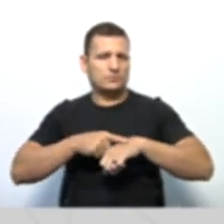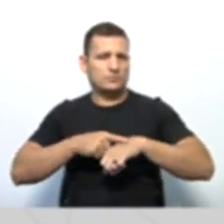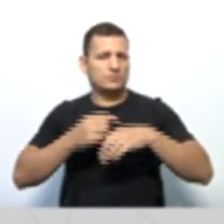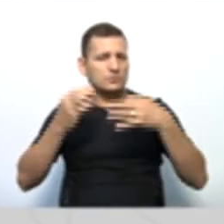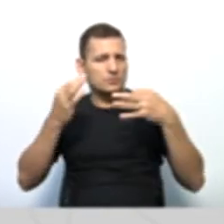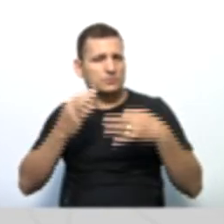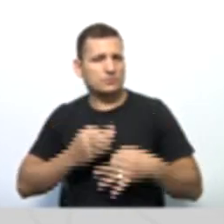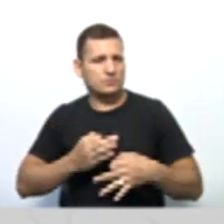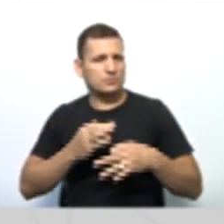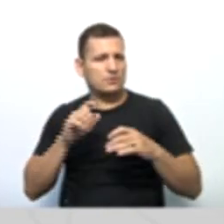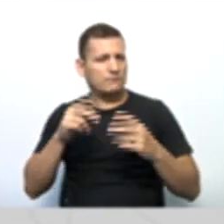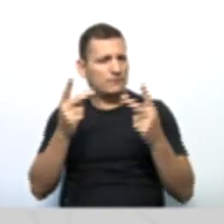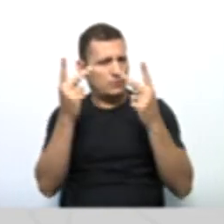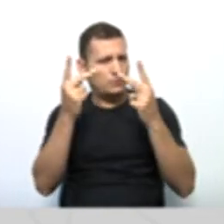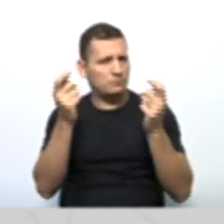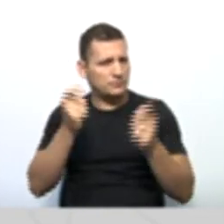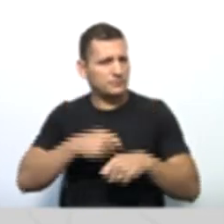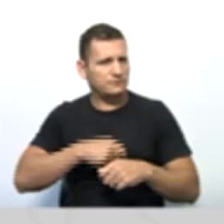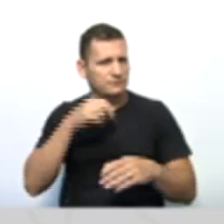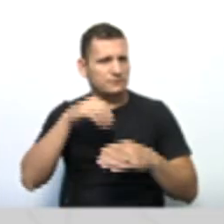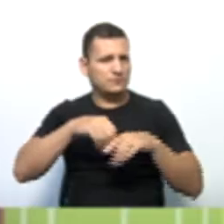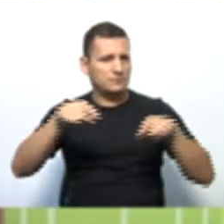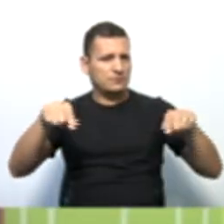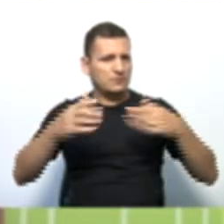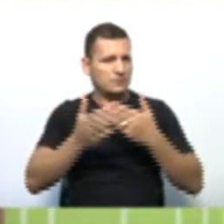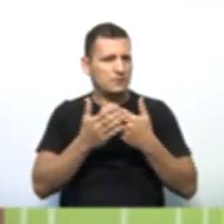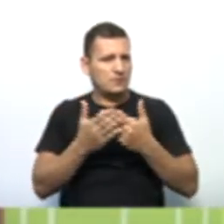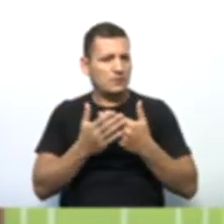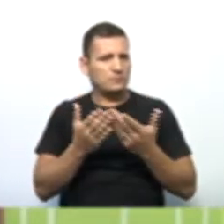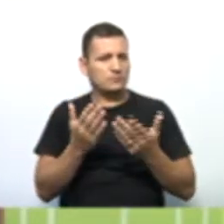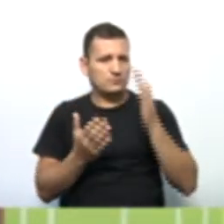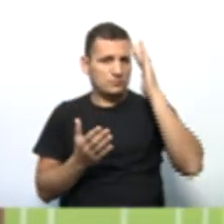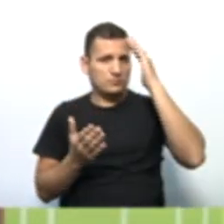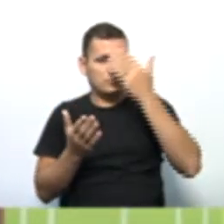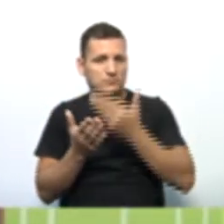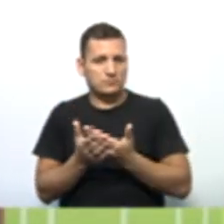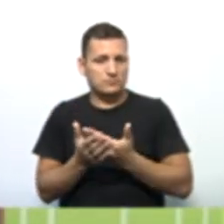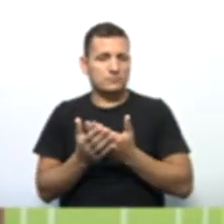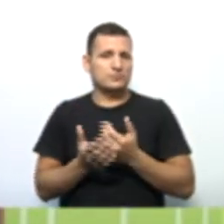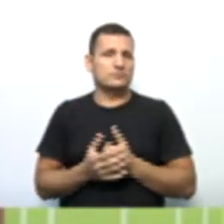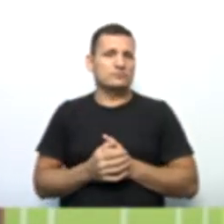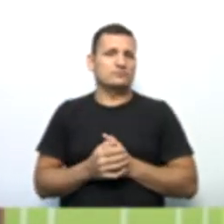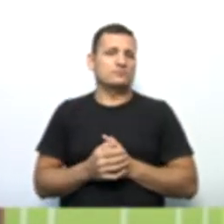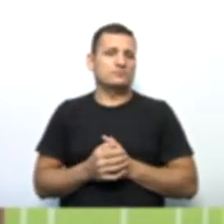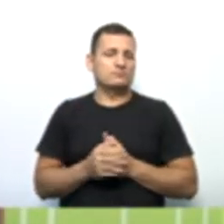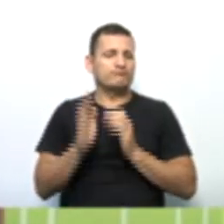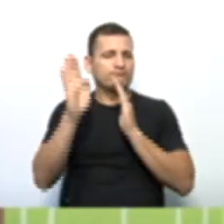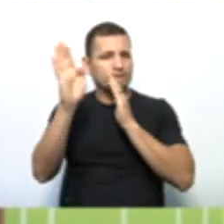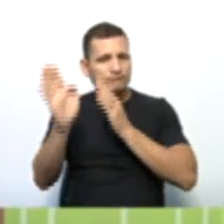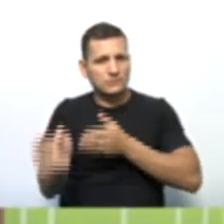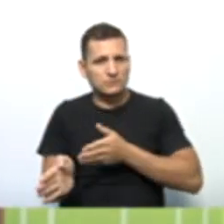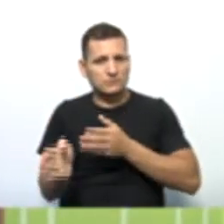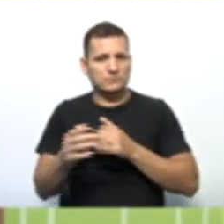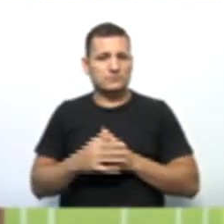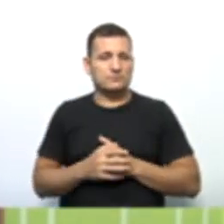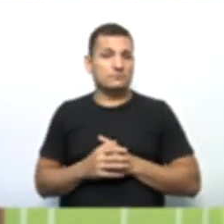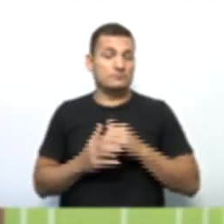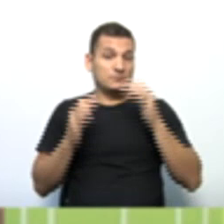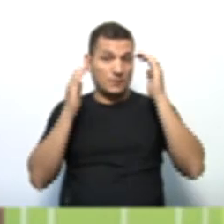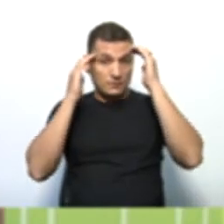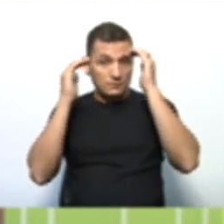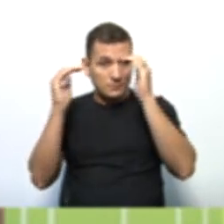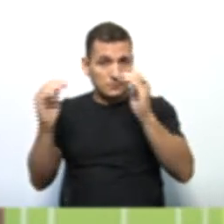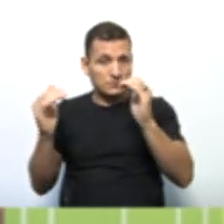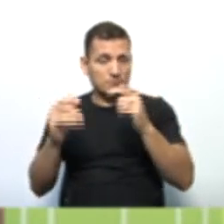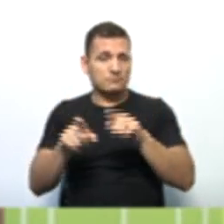ser vivido dentro da sala de aula? A confiança, a lealdade, o respeito, já que vocês